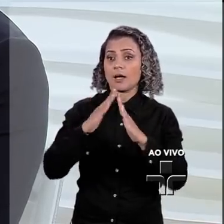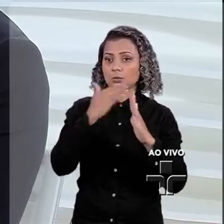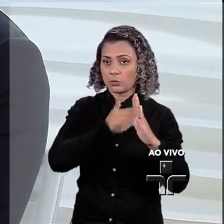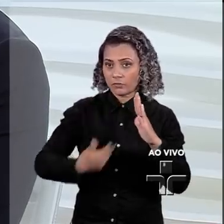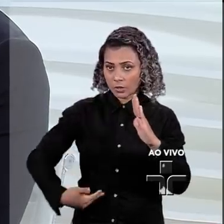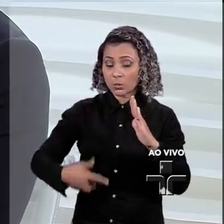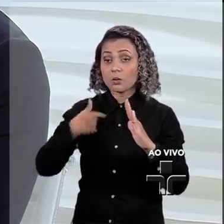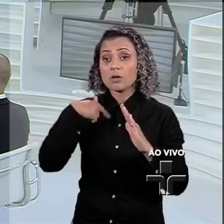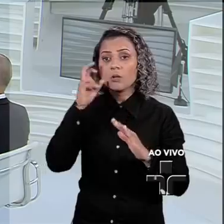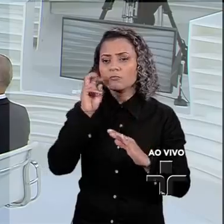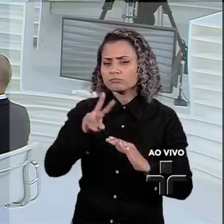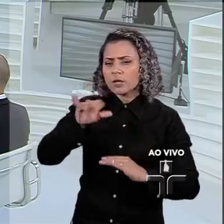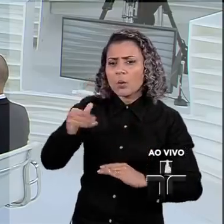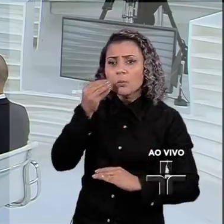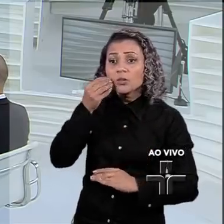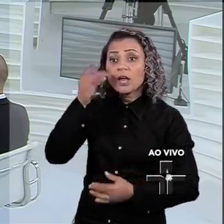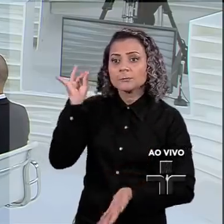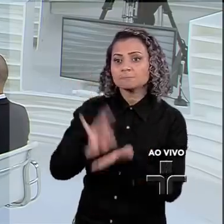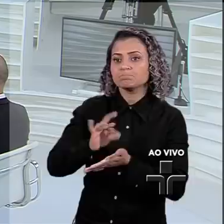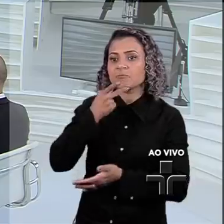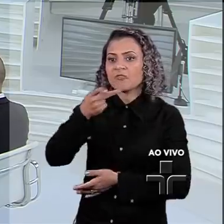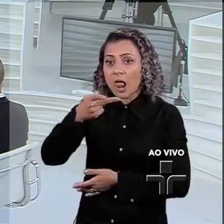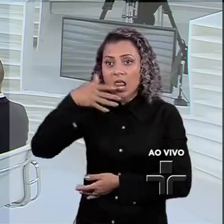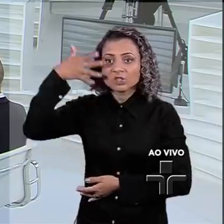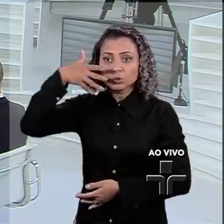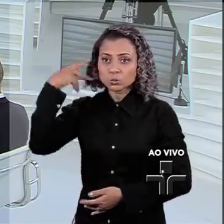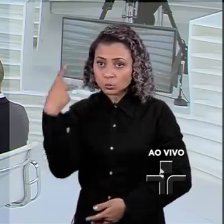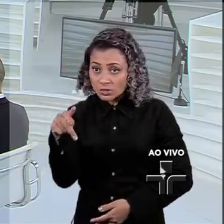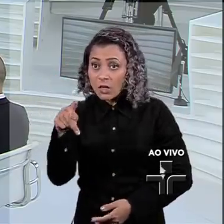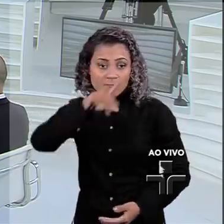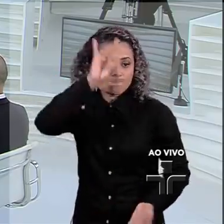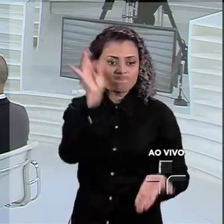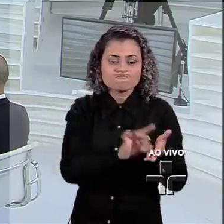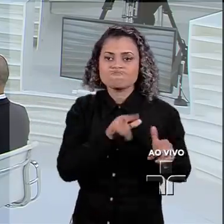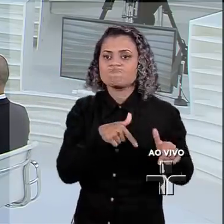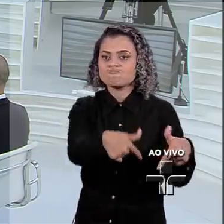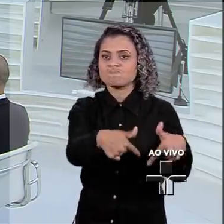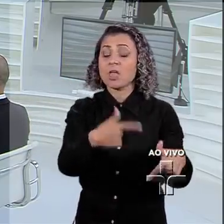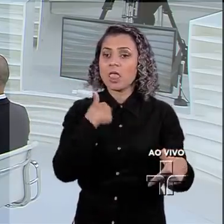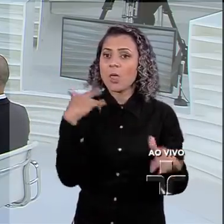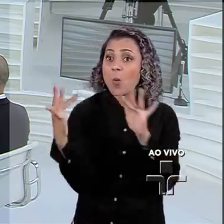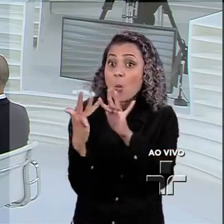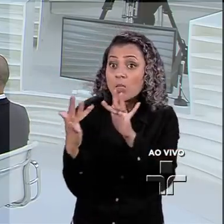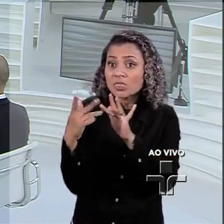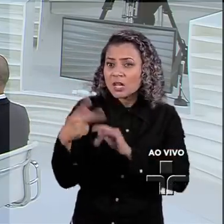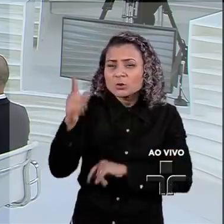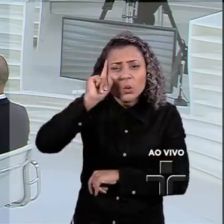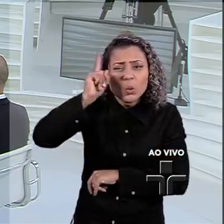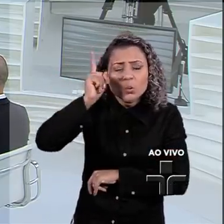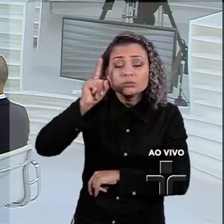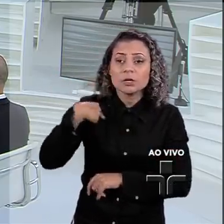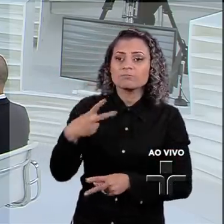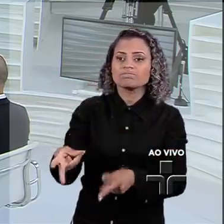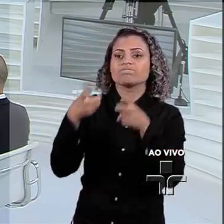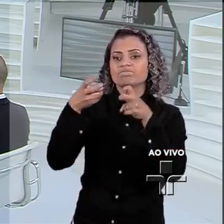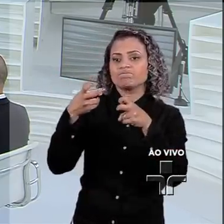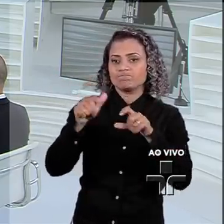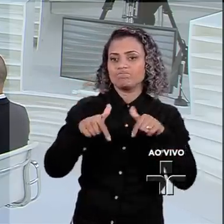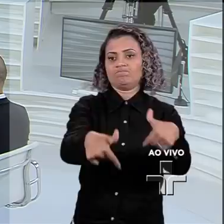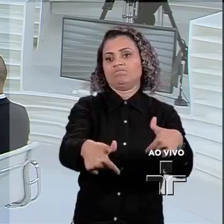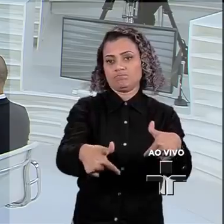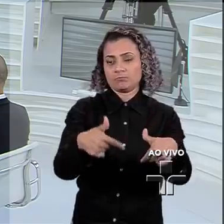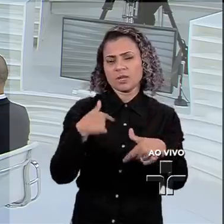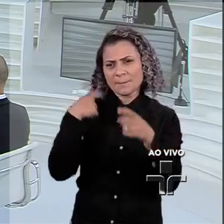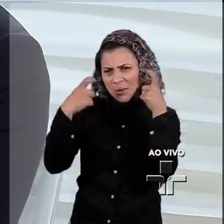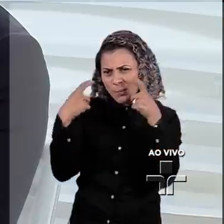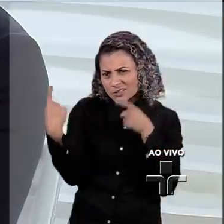que ele falava era real. Convivendo com ele, é que eu vi que aquela preocupação dele não era